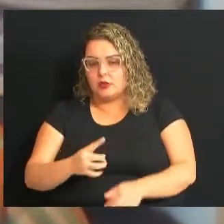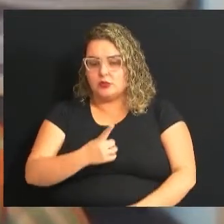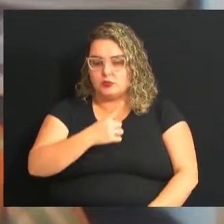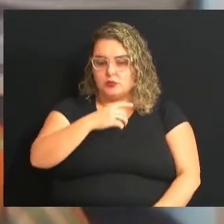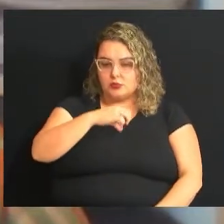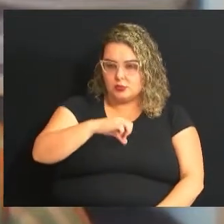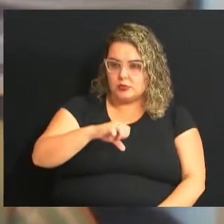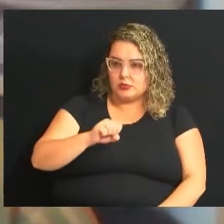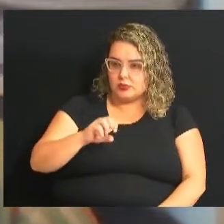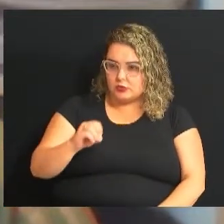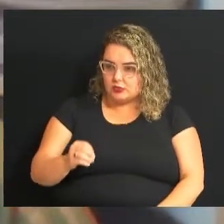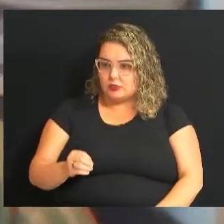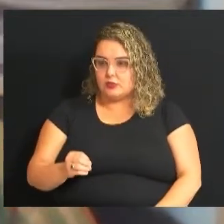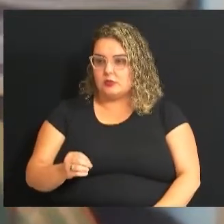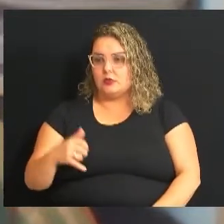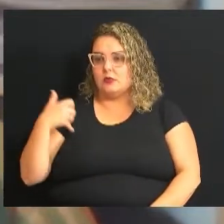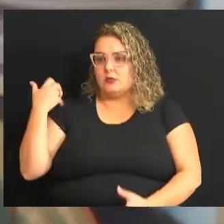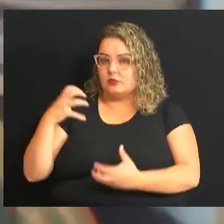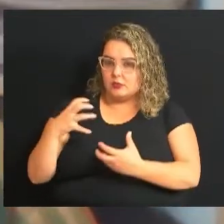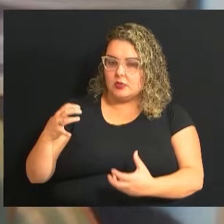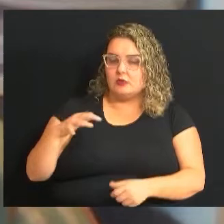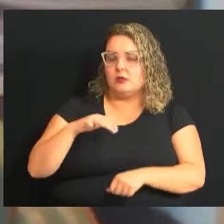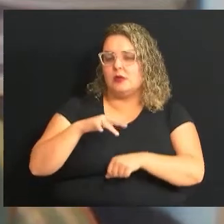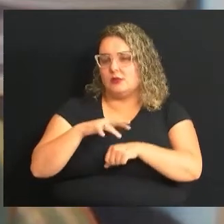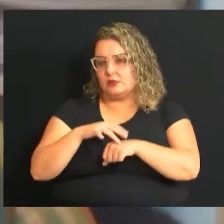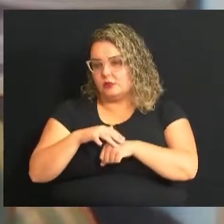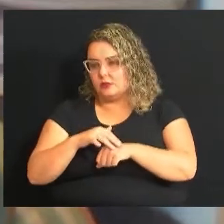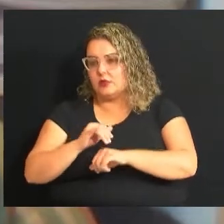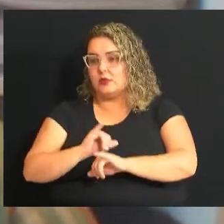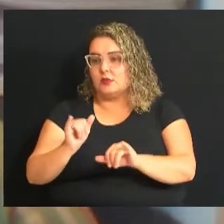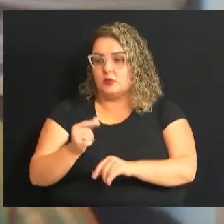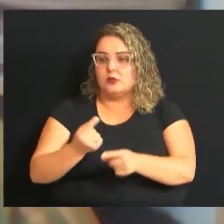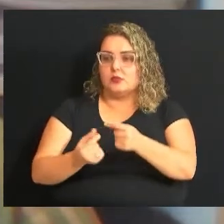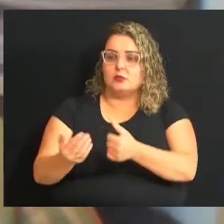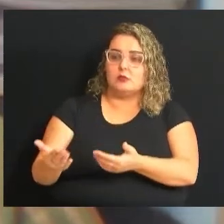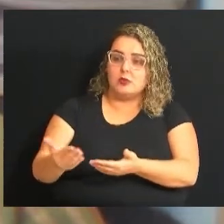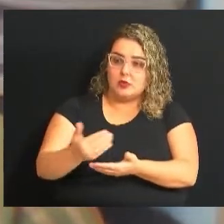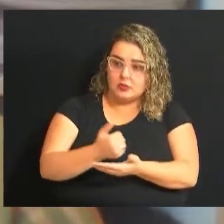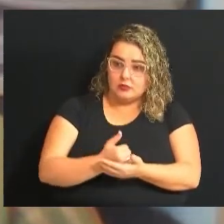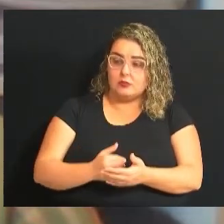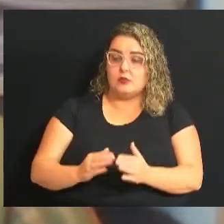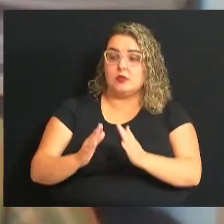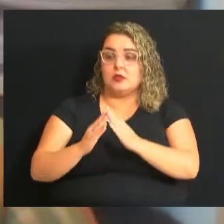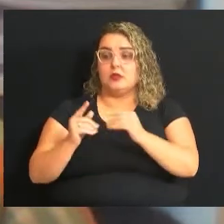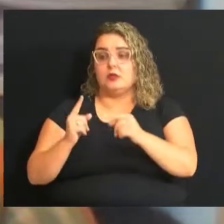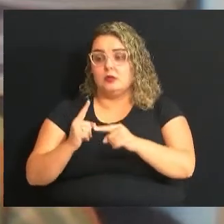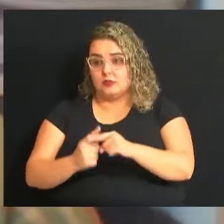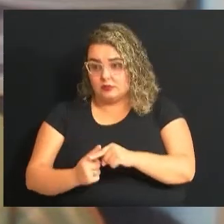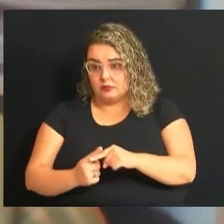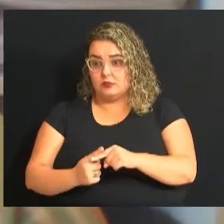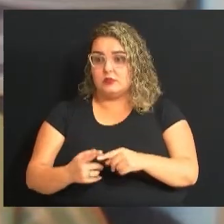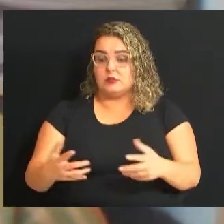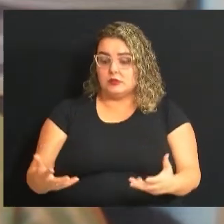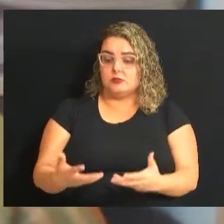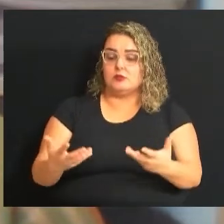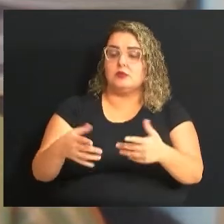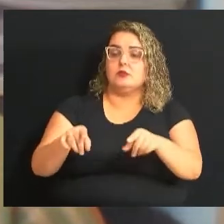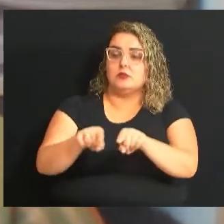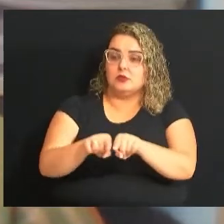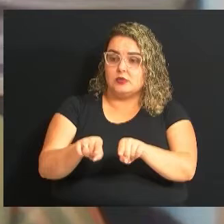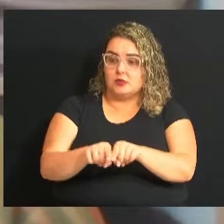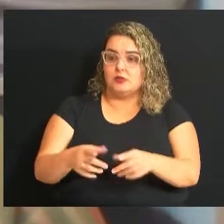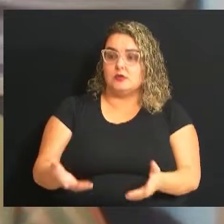vai adoecendo, a campanha para angariar recursos para a igreja vai ser encampada também por um